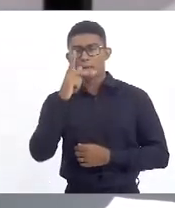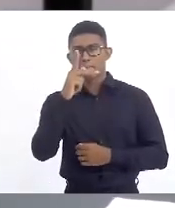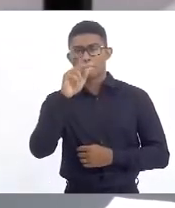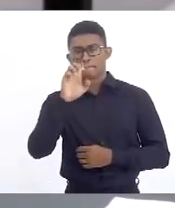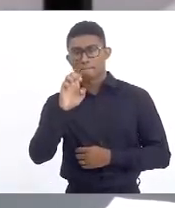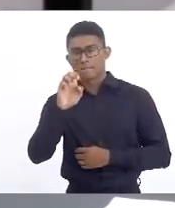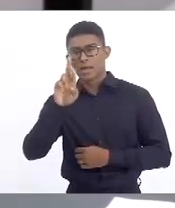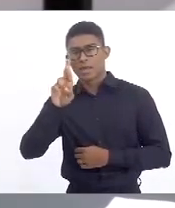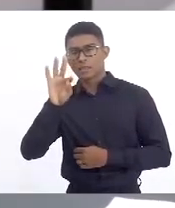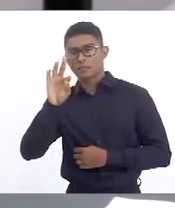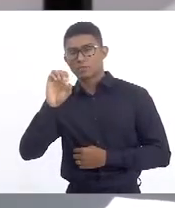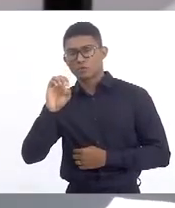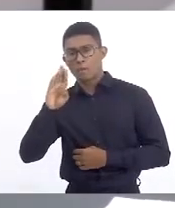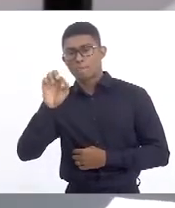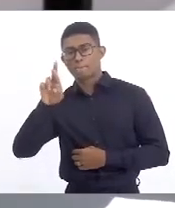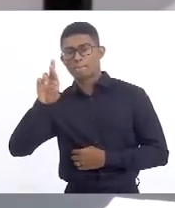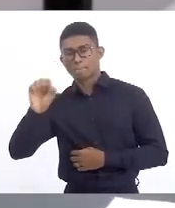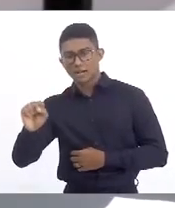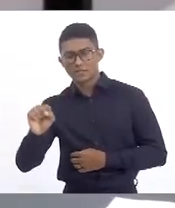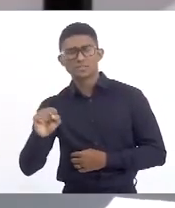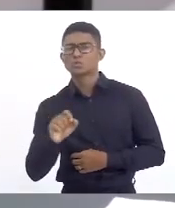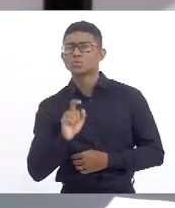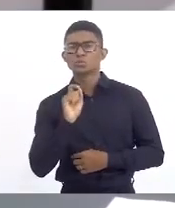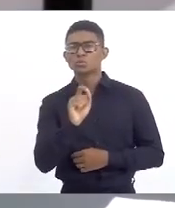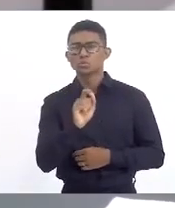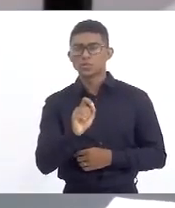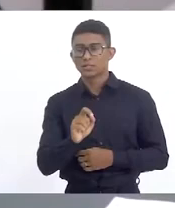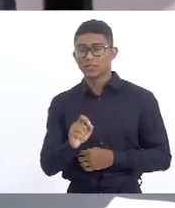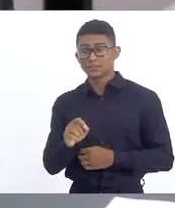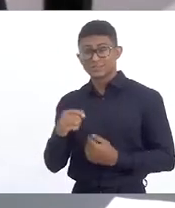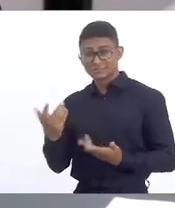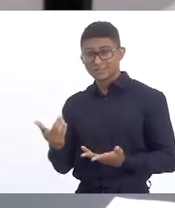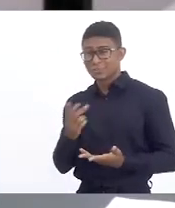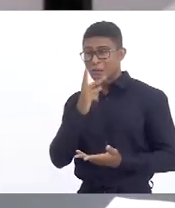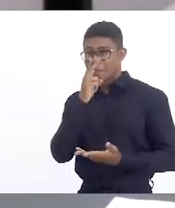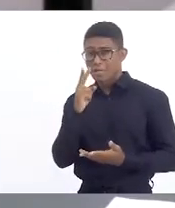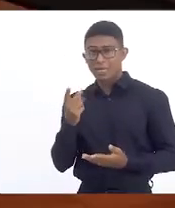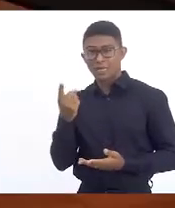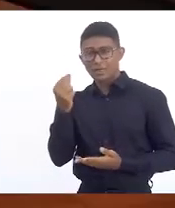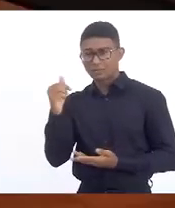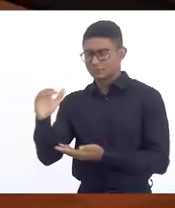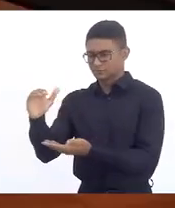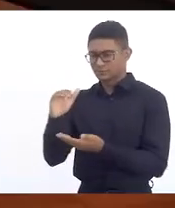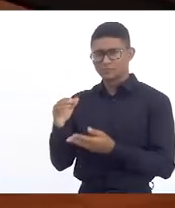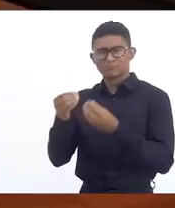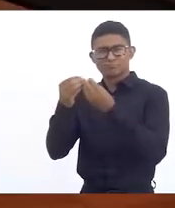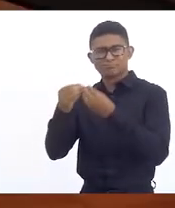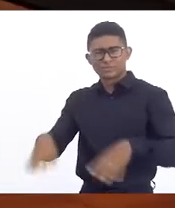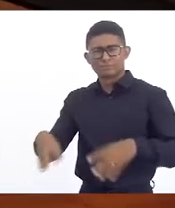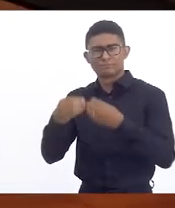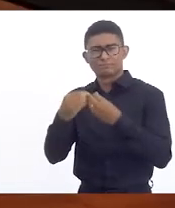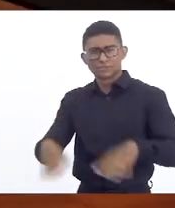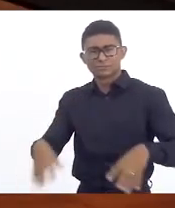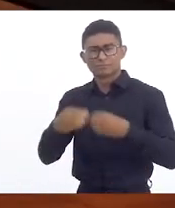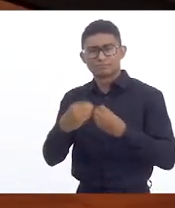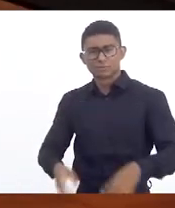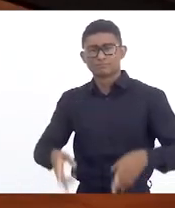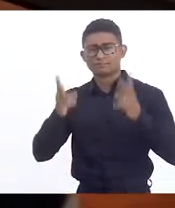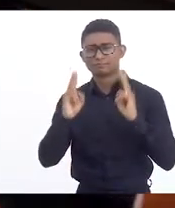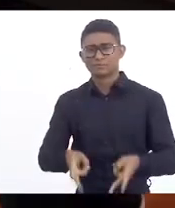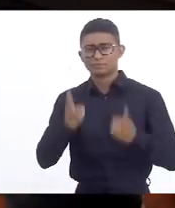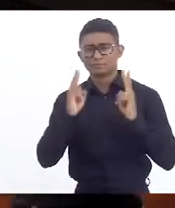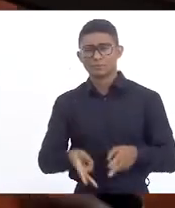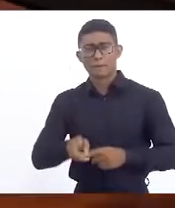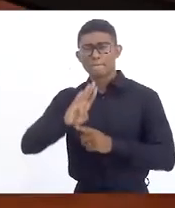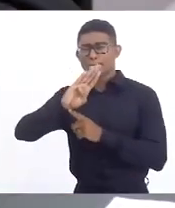que lesiona os cofres públicos em grandes números, sempre na casa dos bilhões,